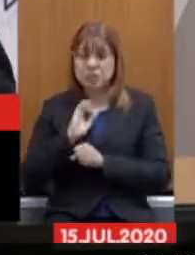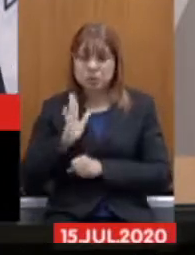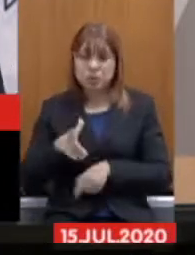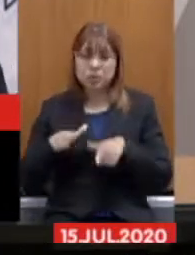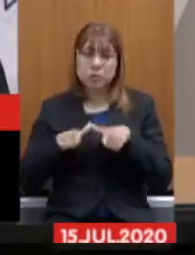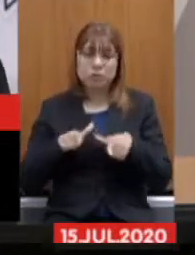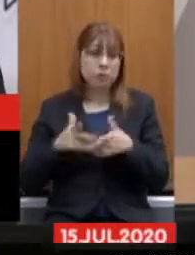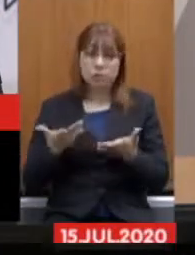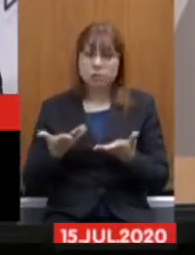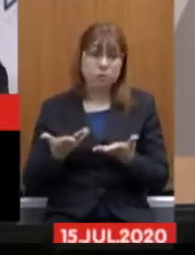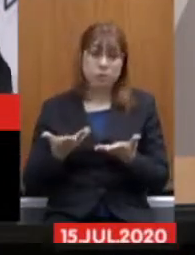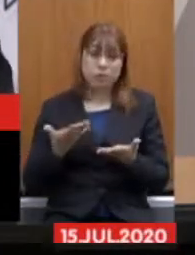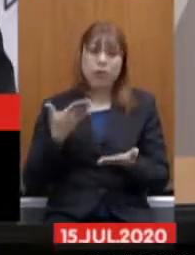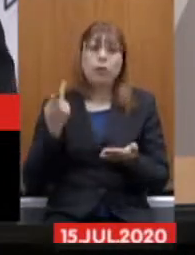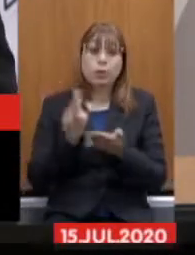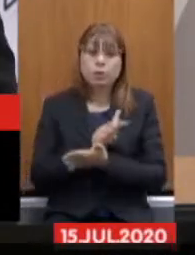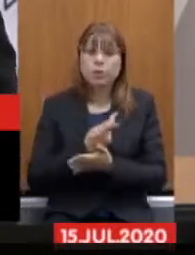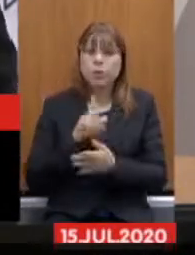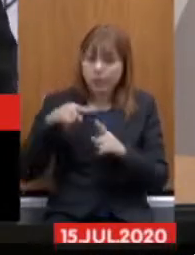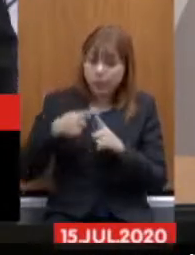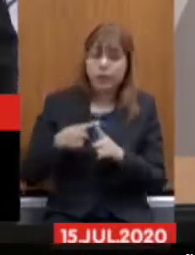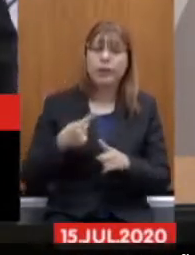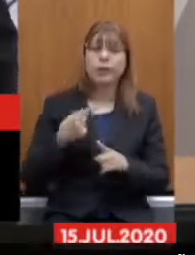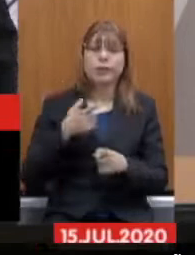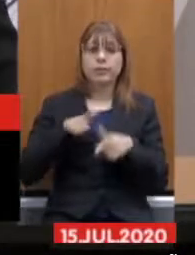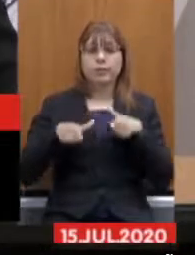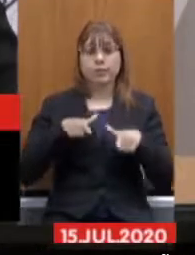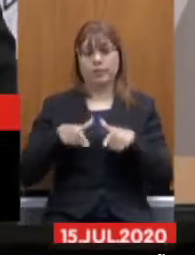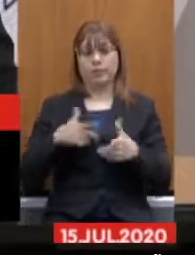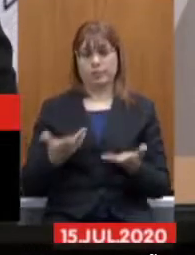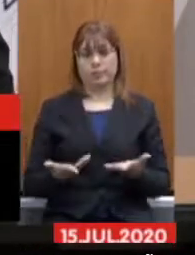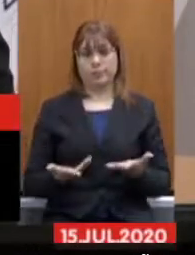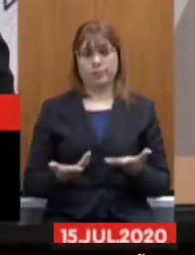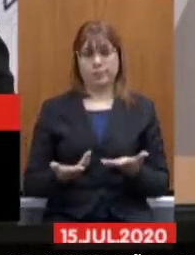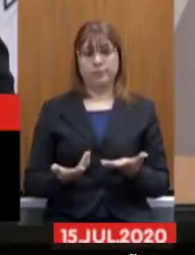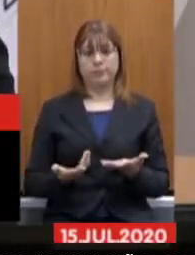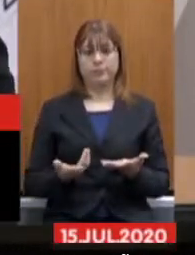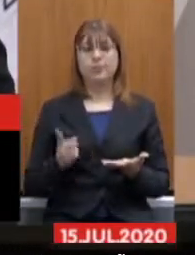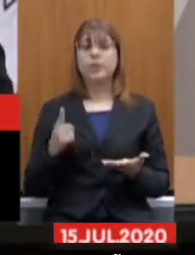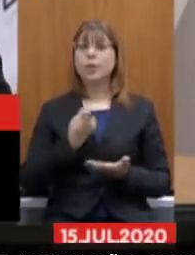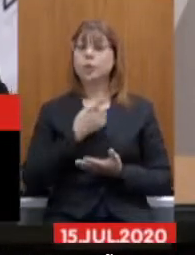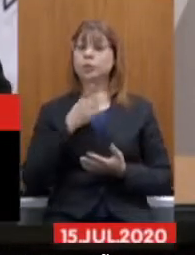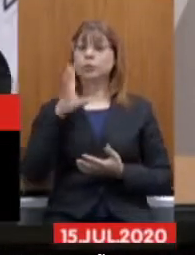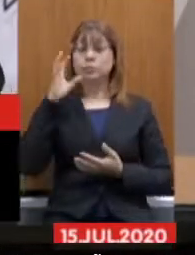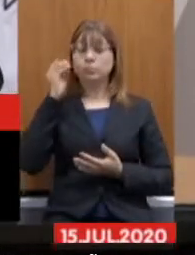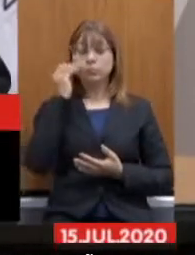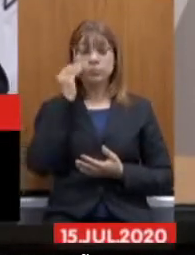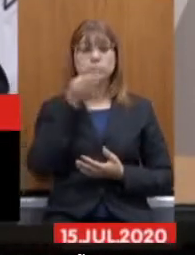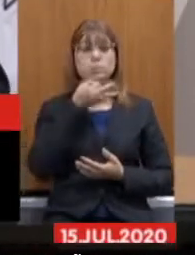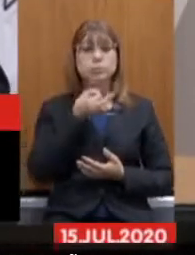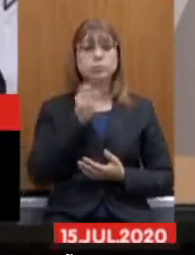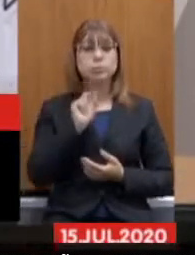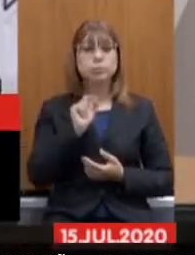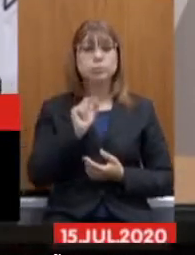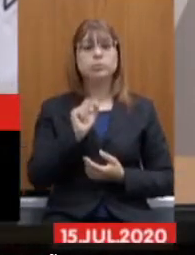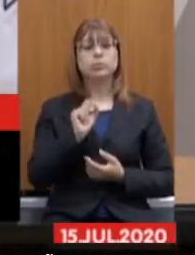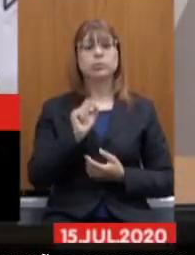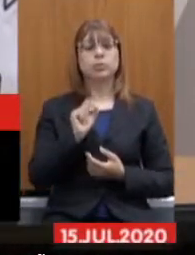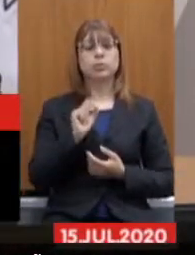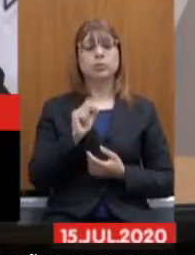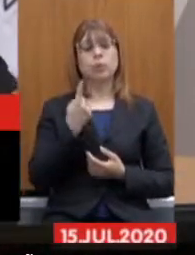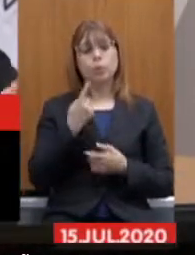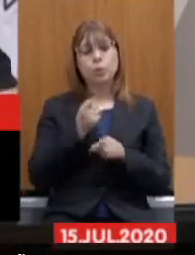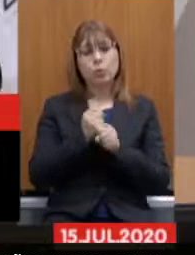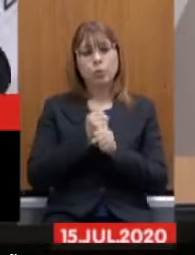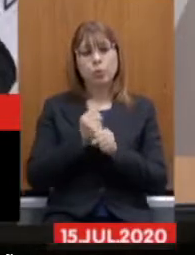não vai vai vai tomar 56 anos e o que aqui em qual que é a solução final são pronto uma regra ele de mitigar um ano na idade máxima